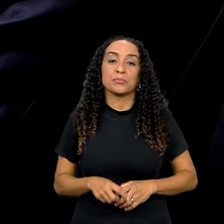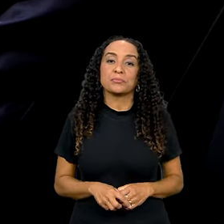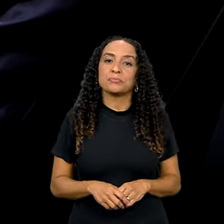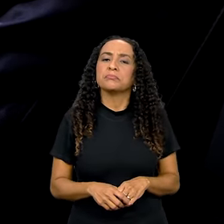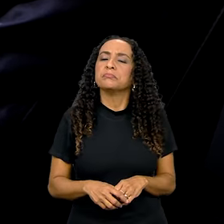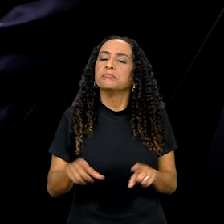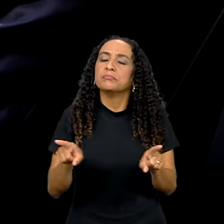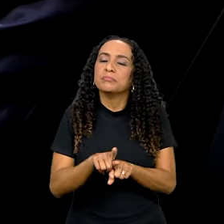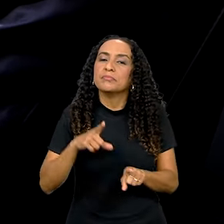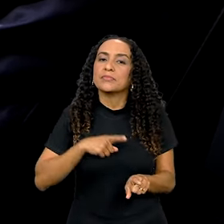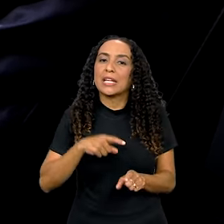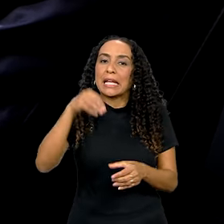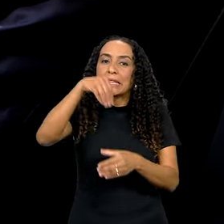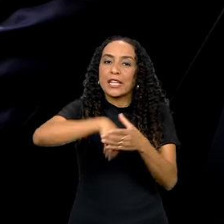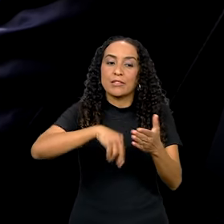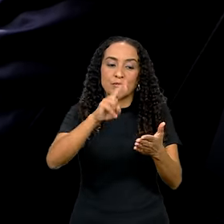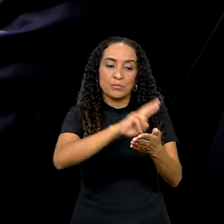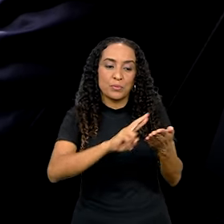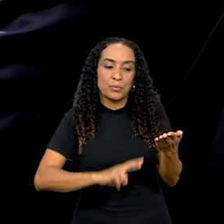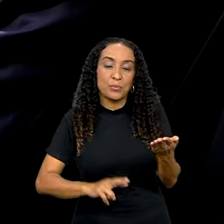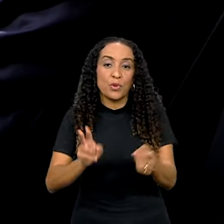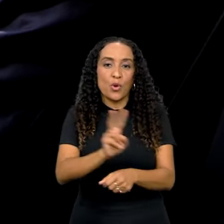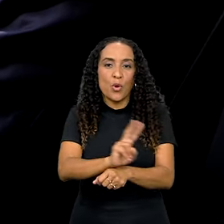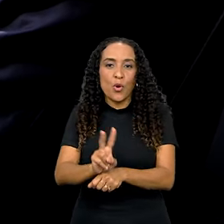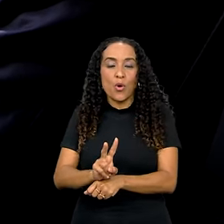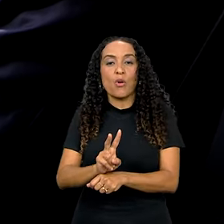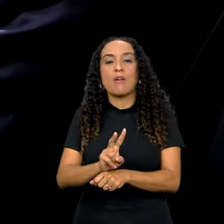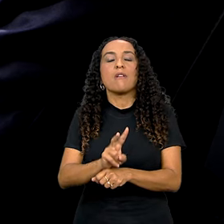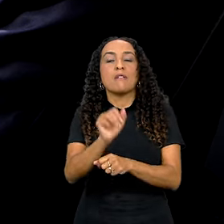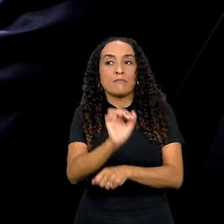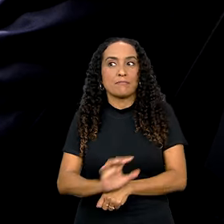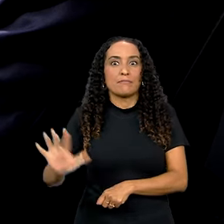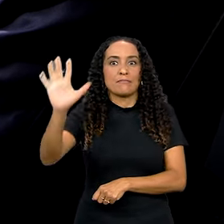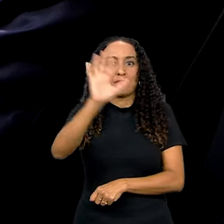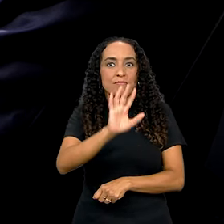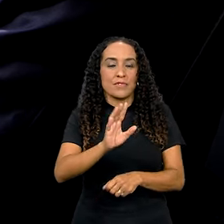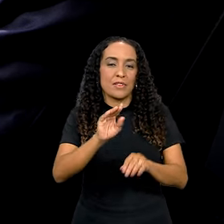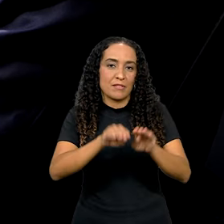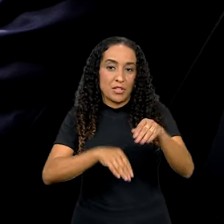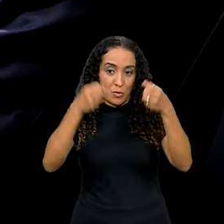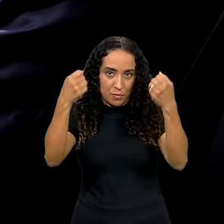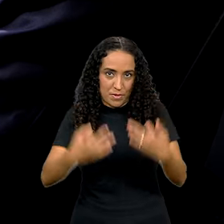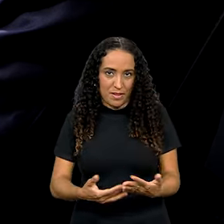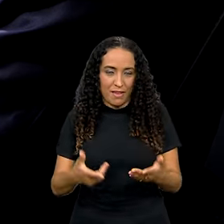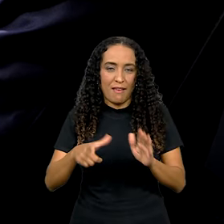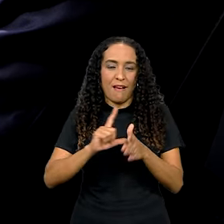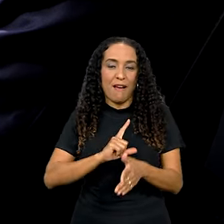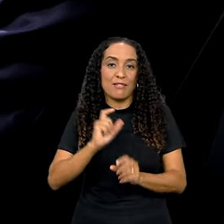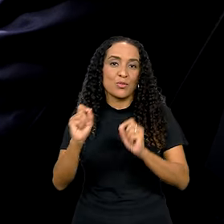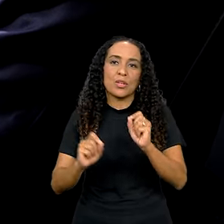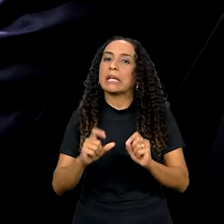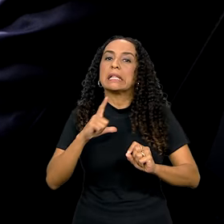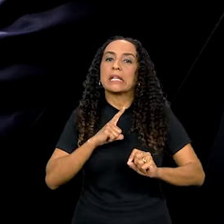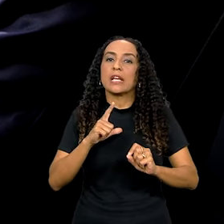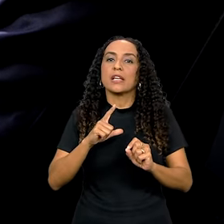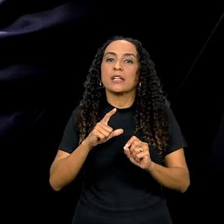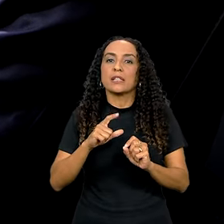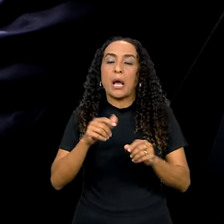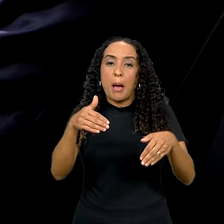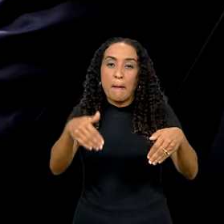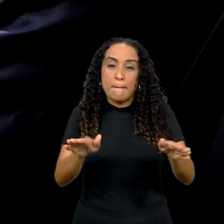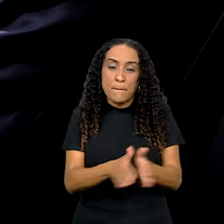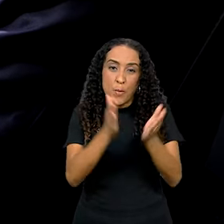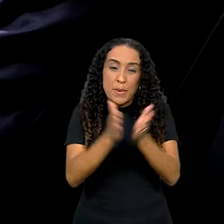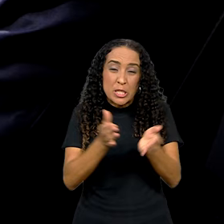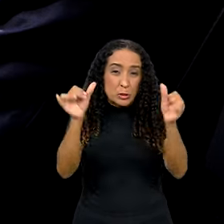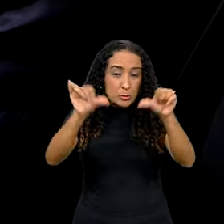Ministro consta também no relatório do Observatório brasileiro das desigualdades esse que Eu mencionei agora a pouco que a queda na extrema